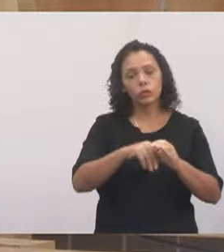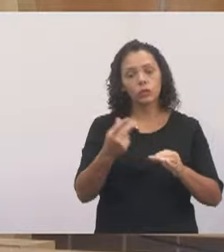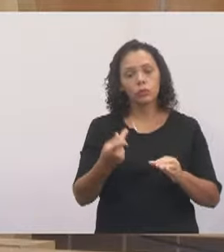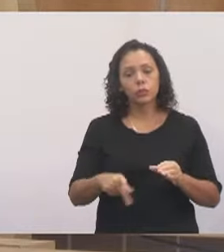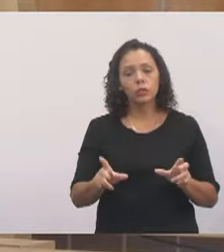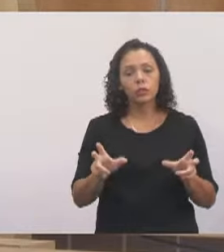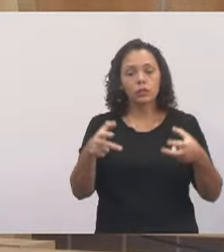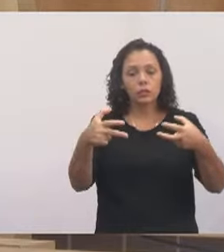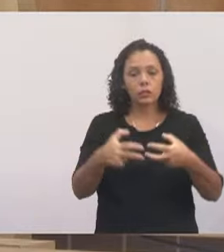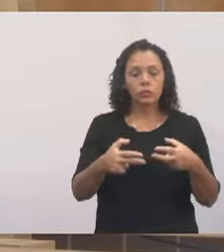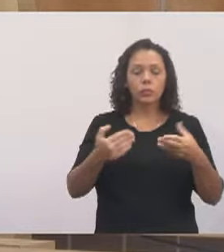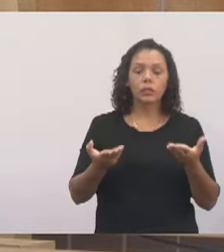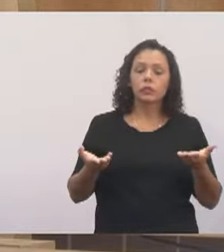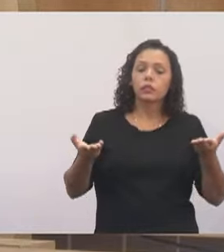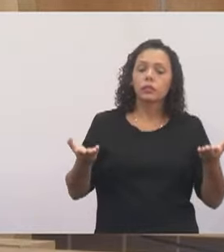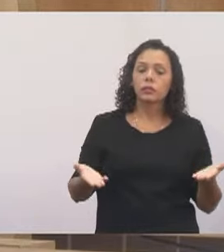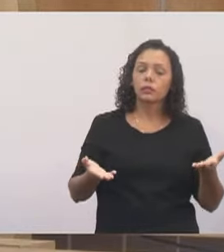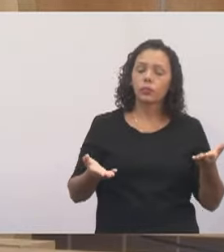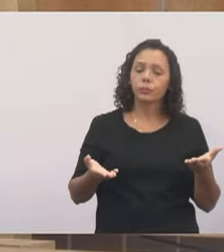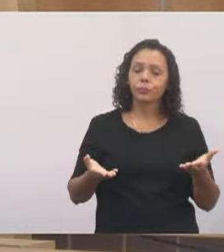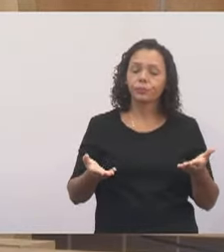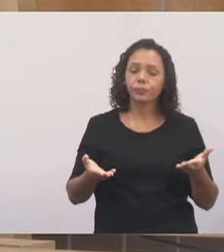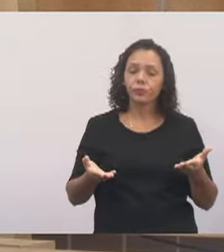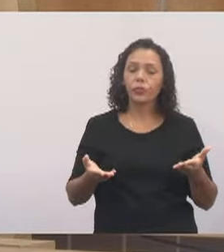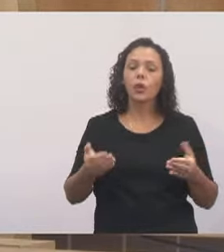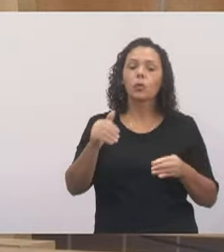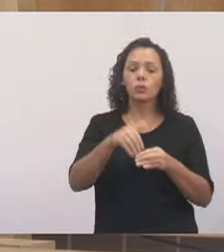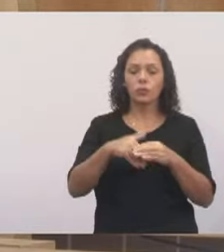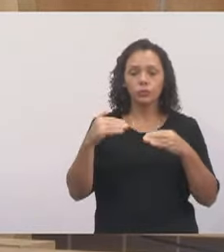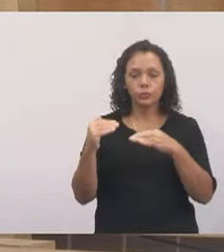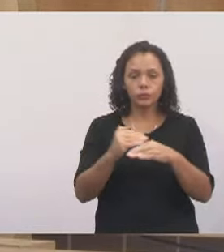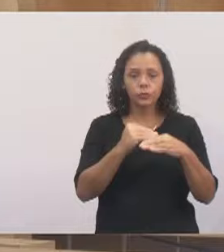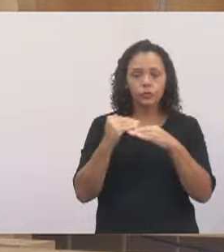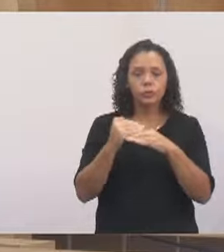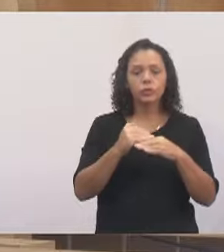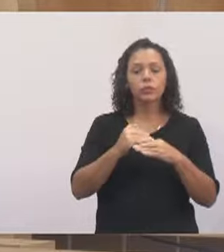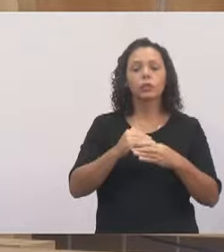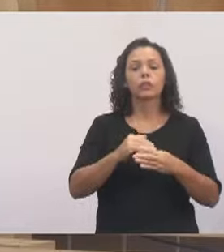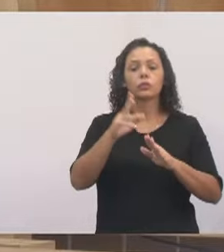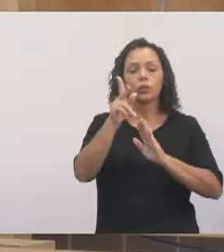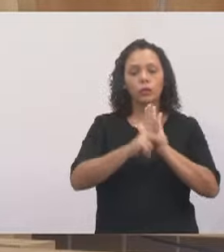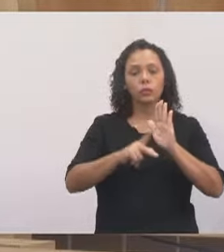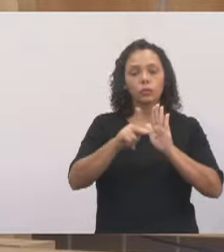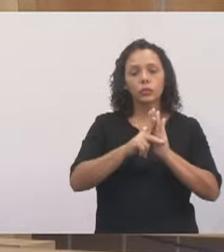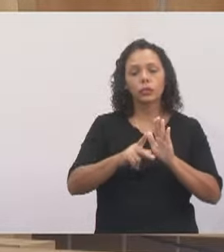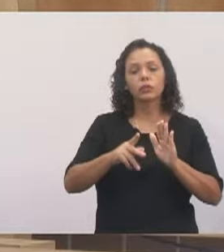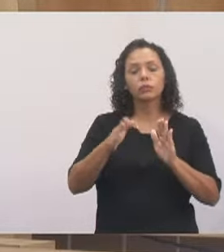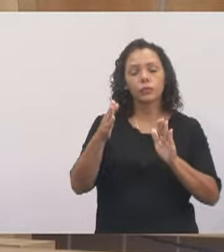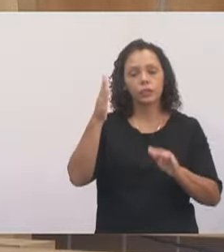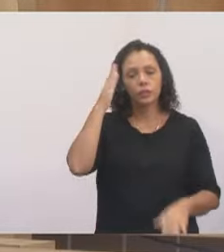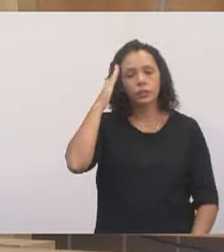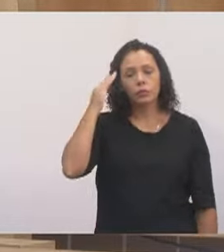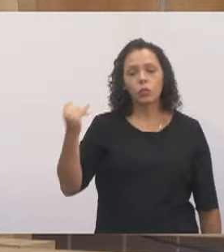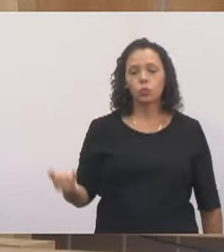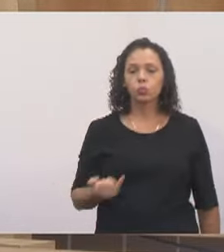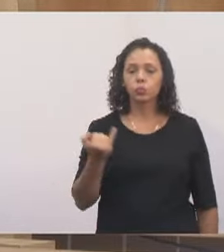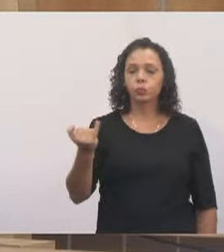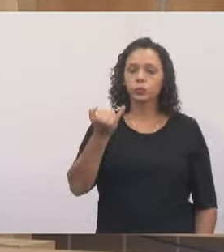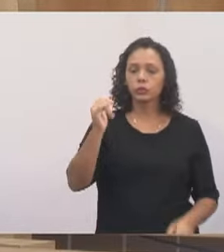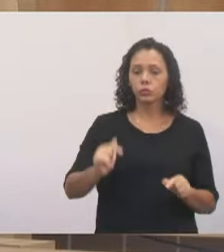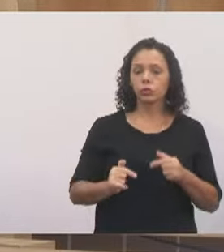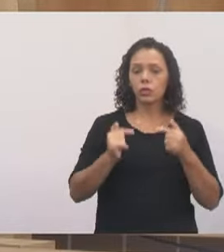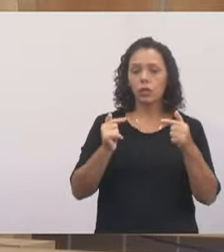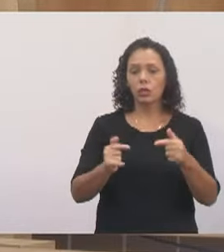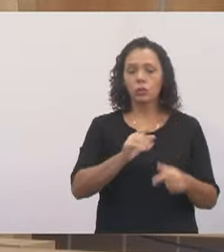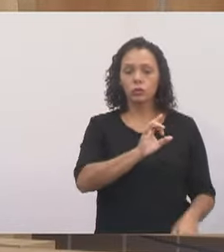casa, né? Então, eu acho que é nesse aspecto também serei favorável a esses projetos, porque a gente sabe da importância que sabe da luta de